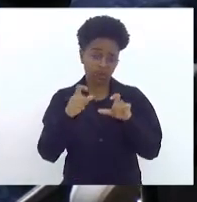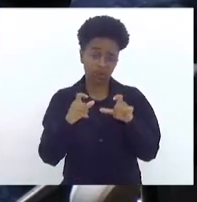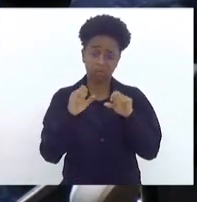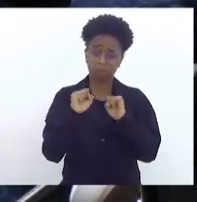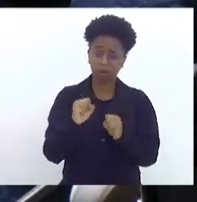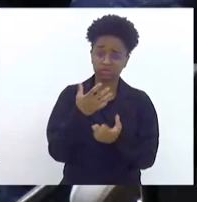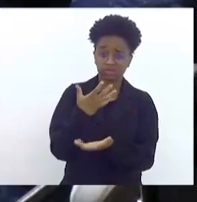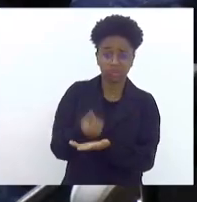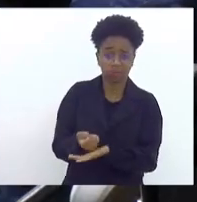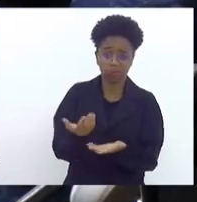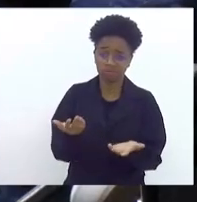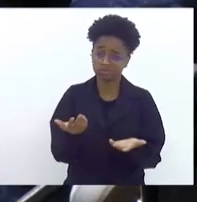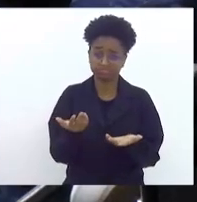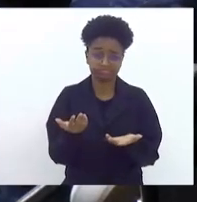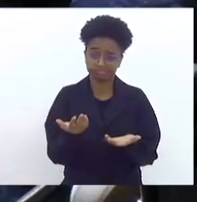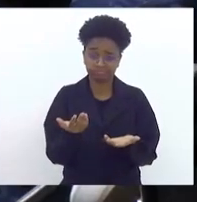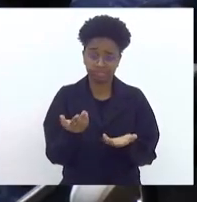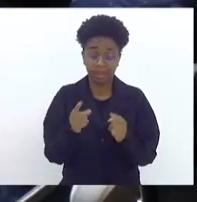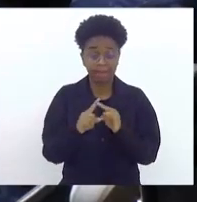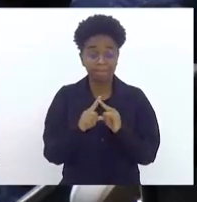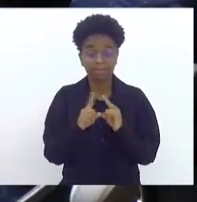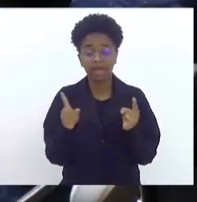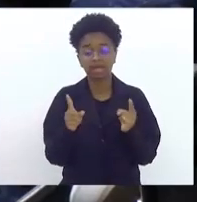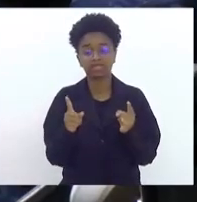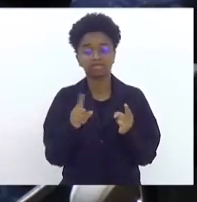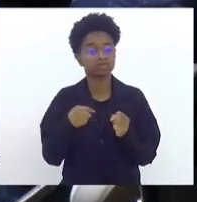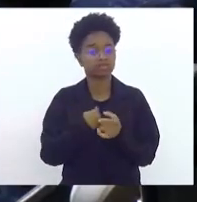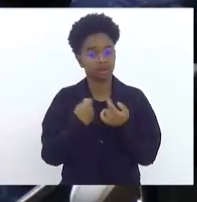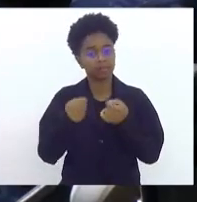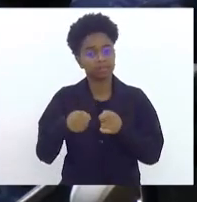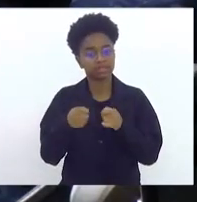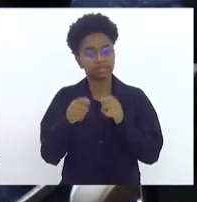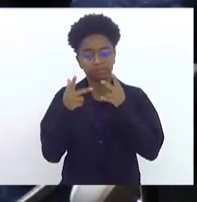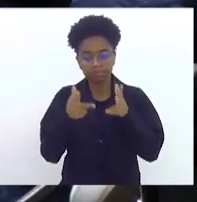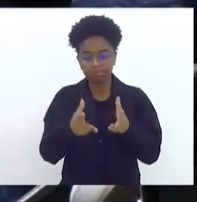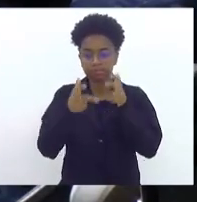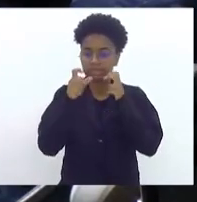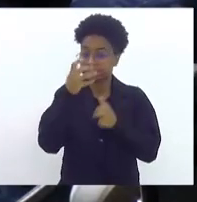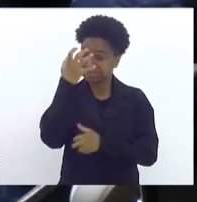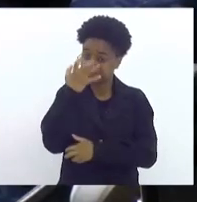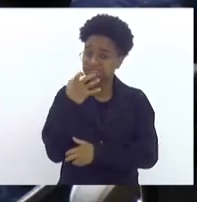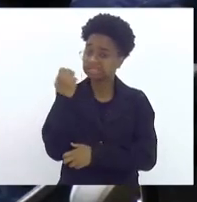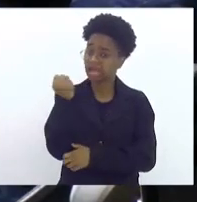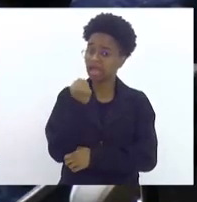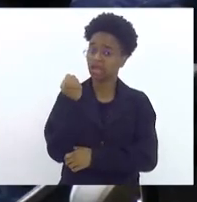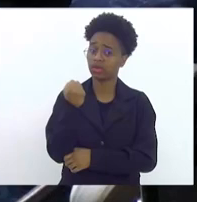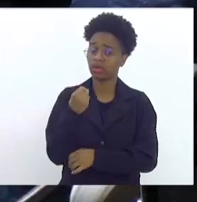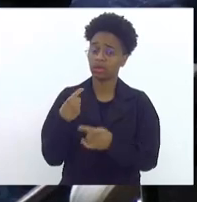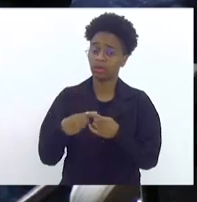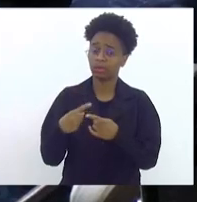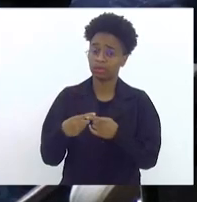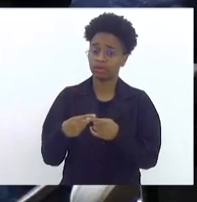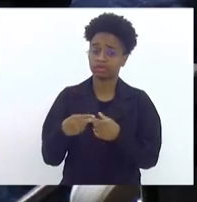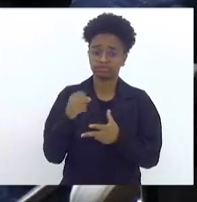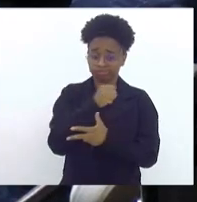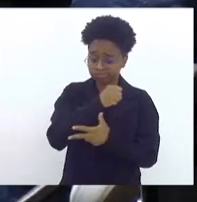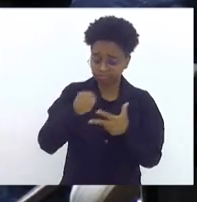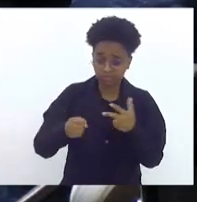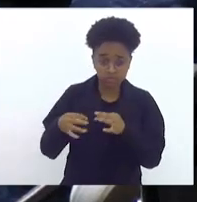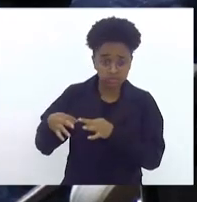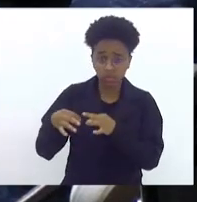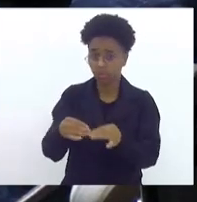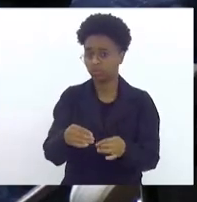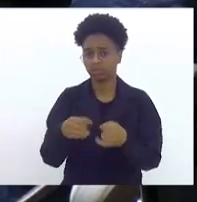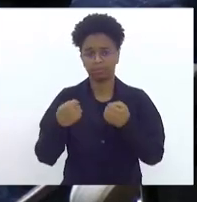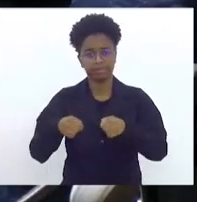ter um download mas que isso seja visto com uma seriedade muito grande por conta de todos os poderes né incluindo aqui o poder